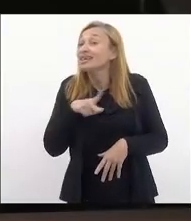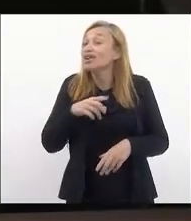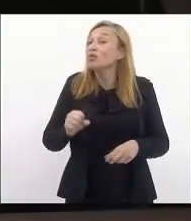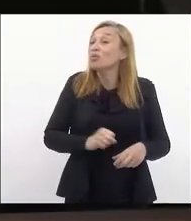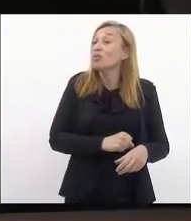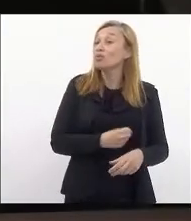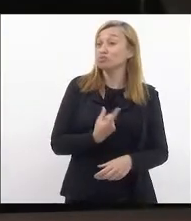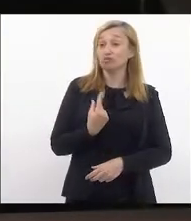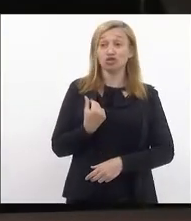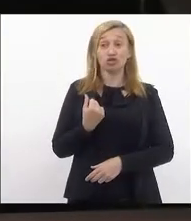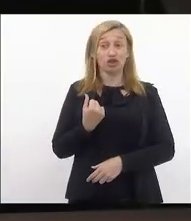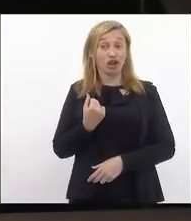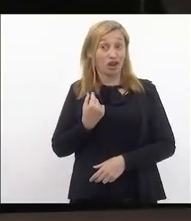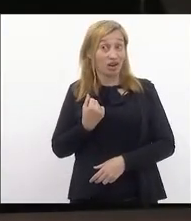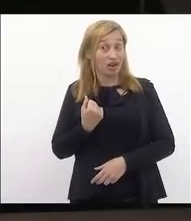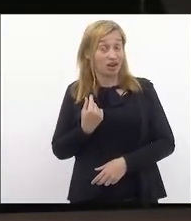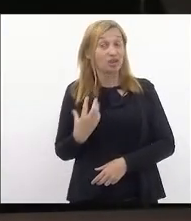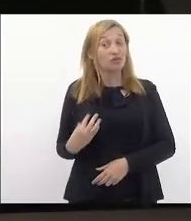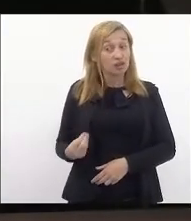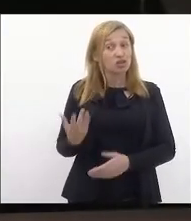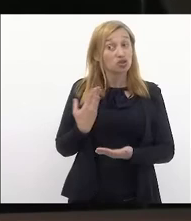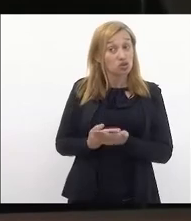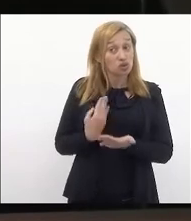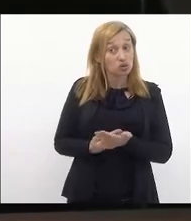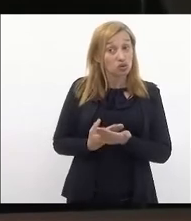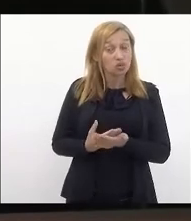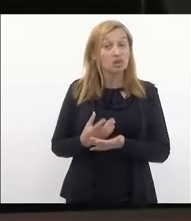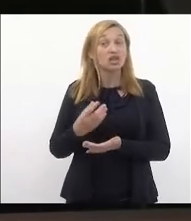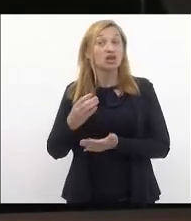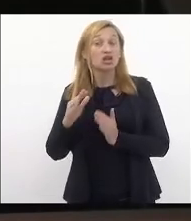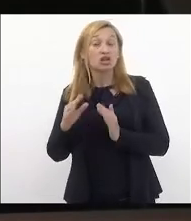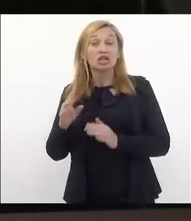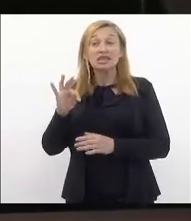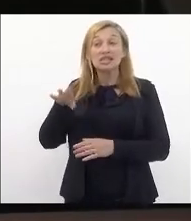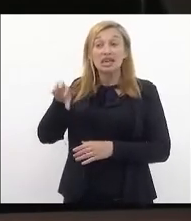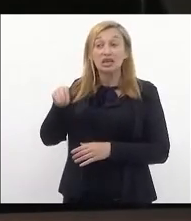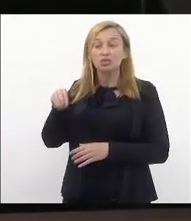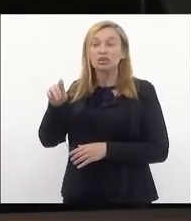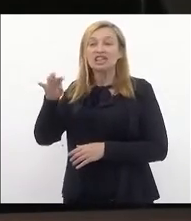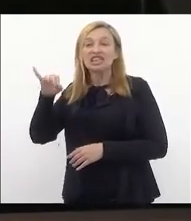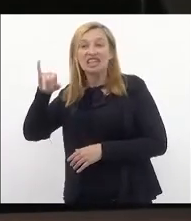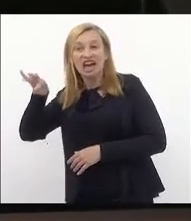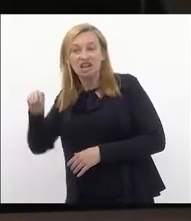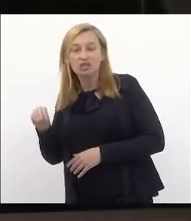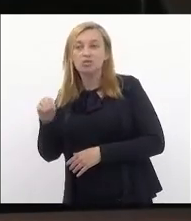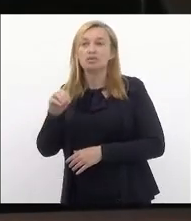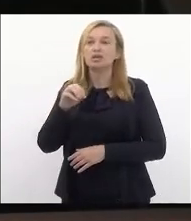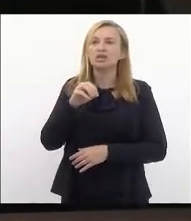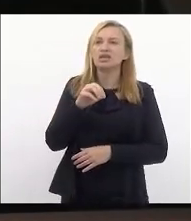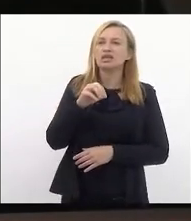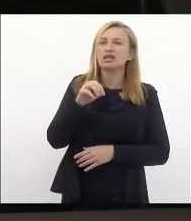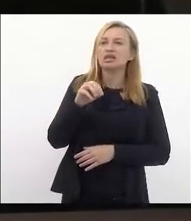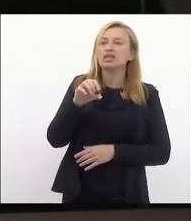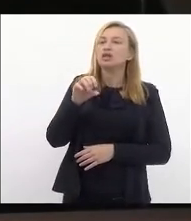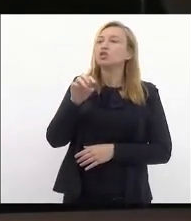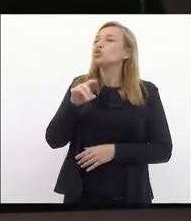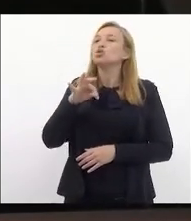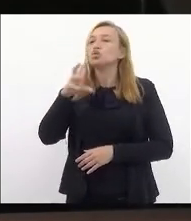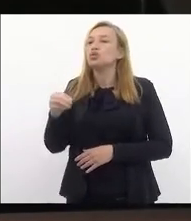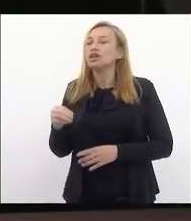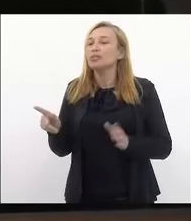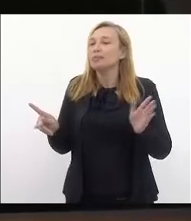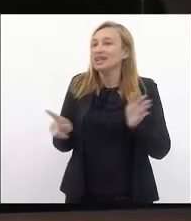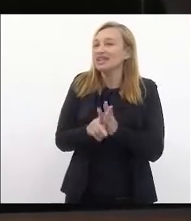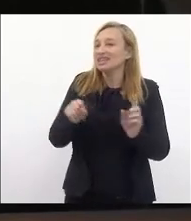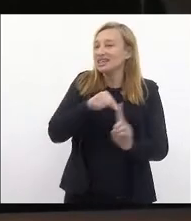aquisitivo alto e que seus filhos estudaram no Santo Inácio São Bento São Agostinho tudo quanto é santo que tem não tem nada quanto